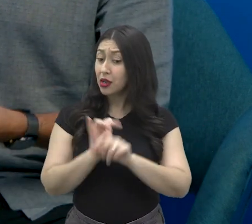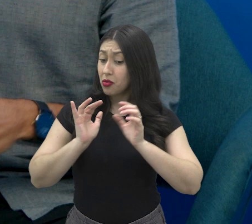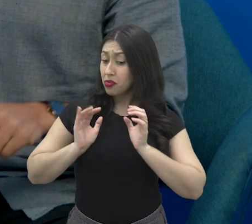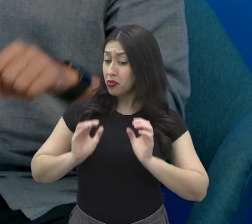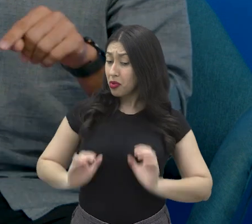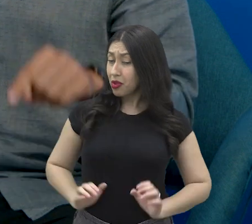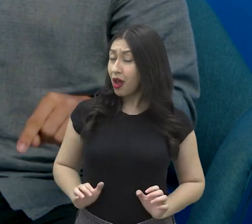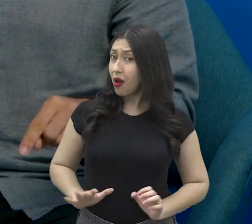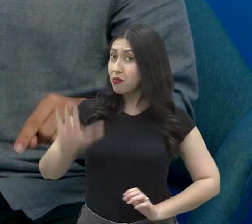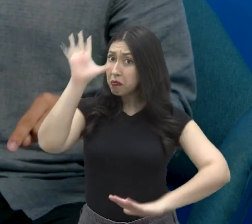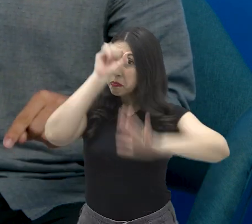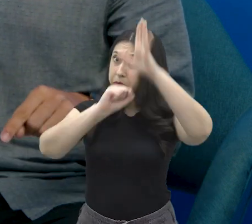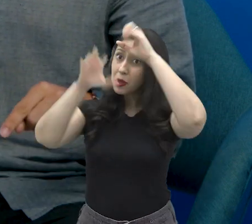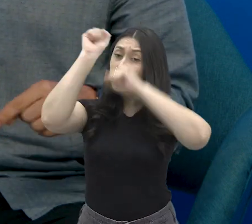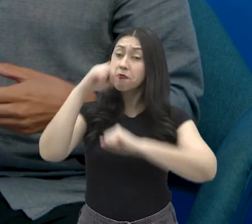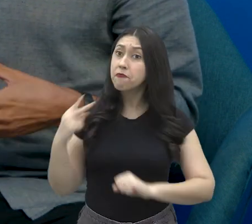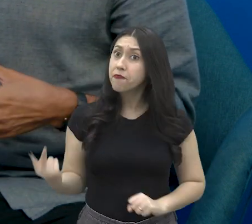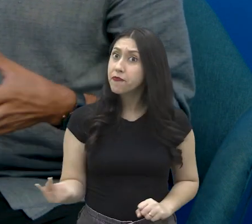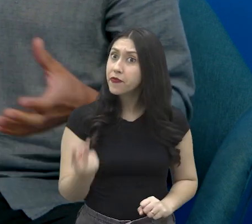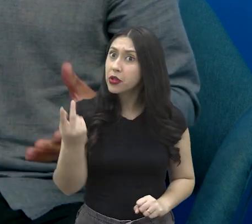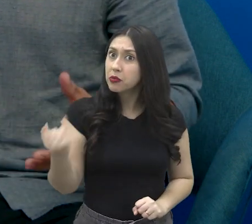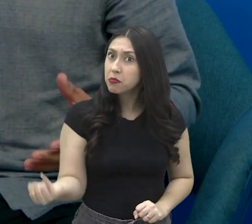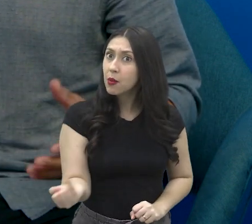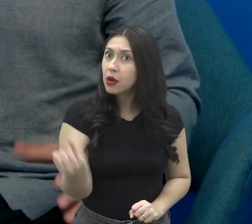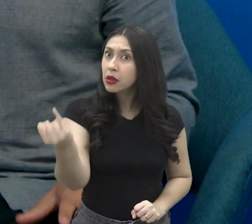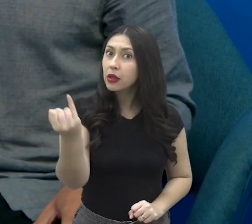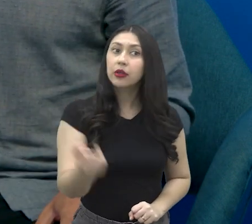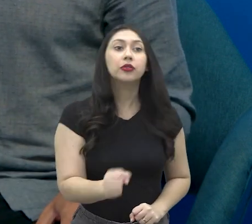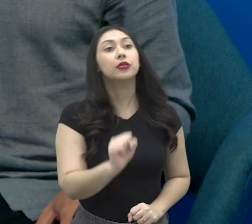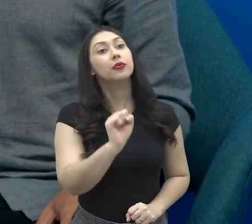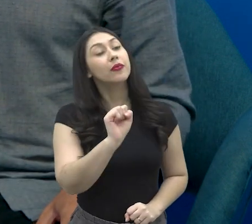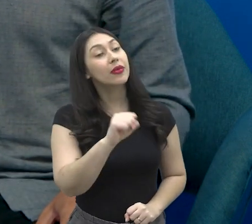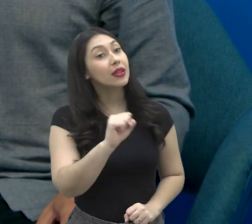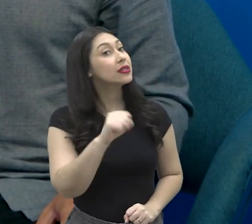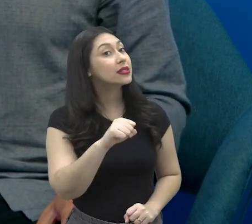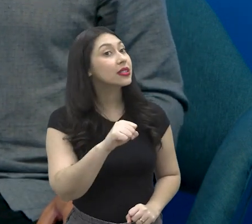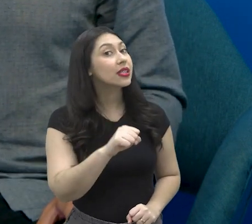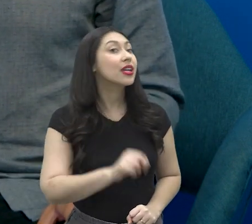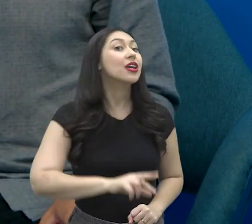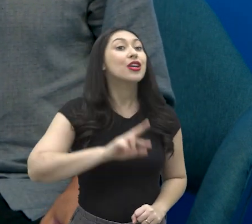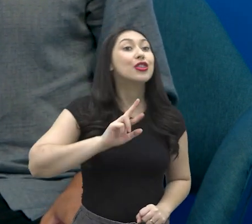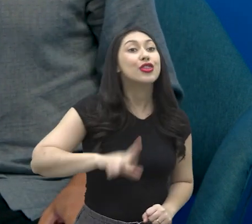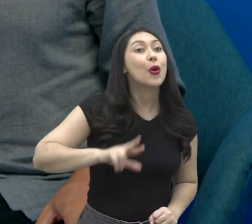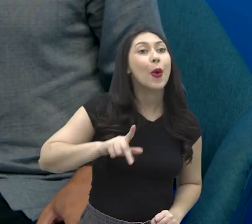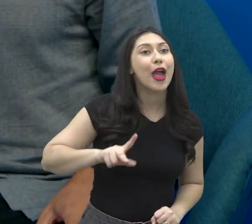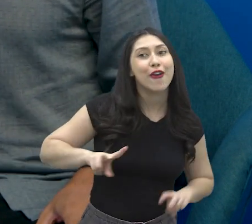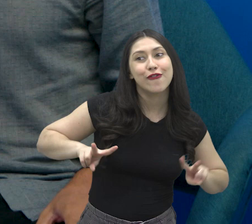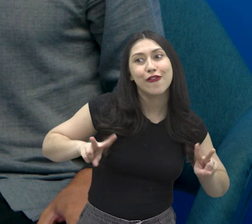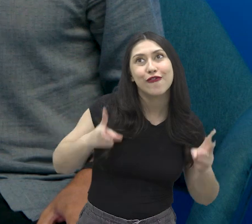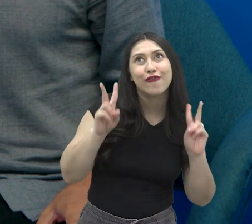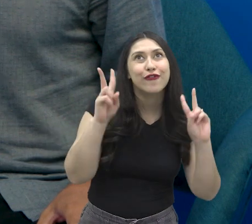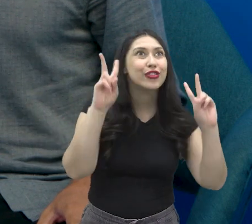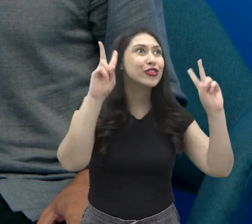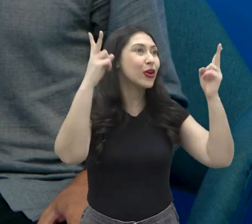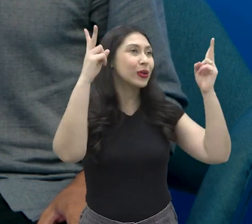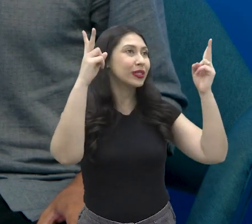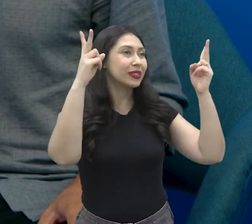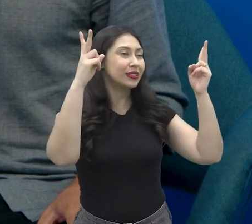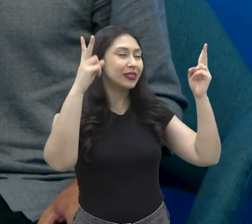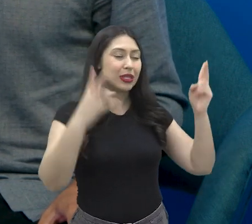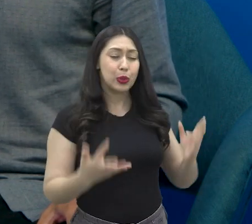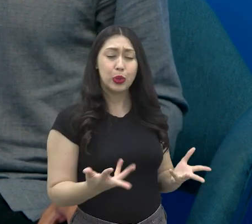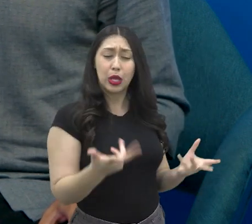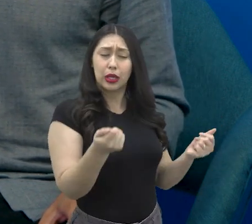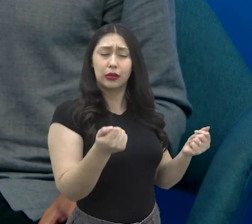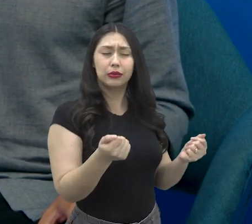gente exercer cidadania e aprender valores para a vida. Exatamente. Como o Alessandro disse, não é só a vitória em si, ganhar,